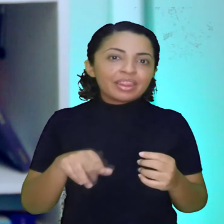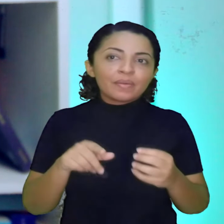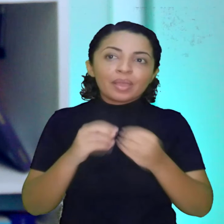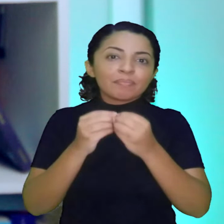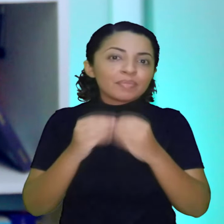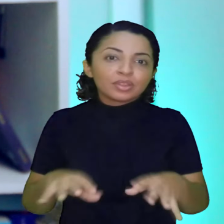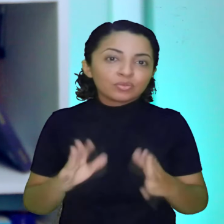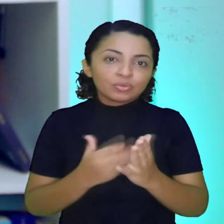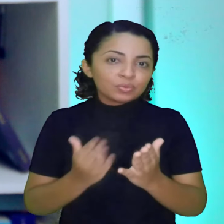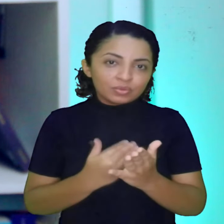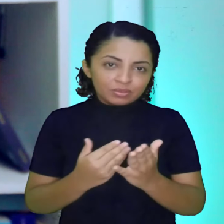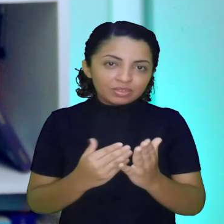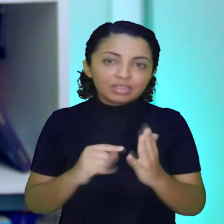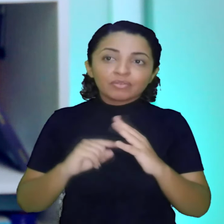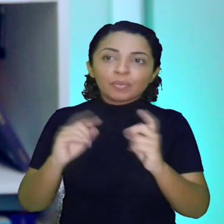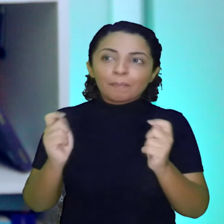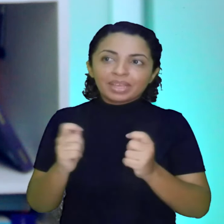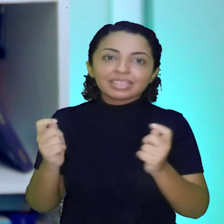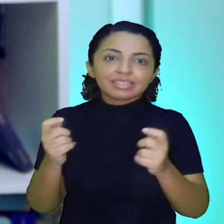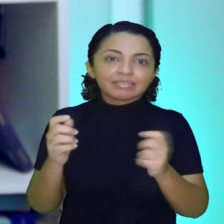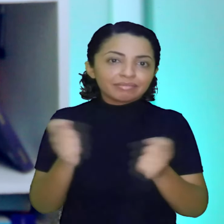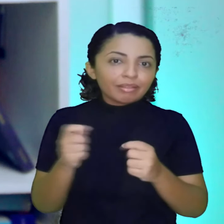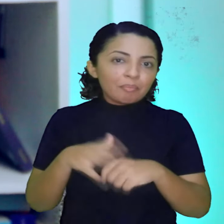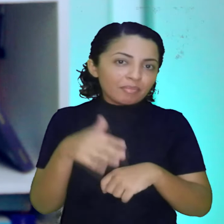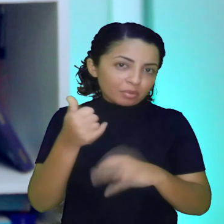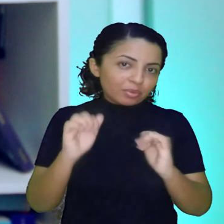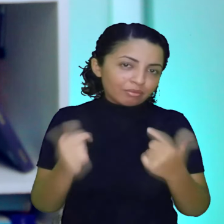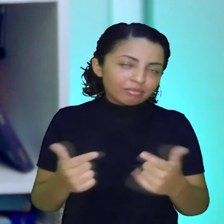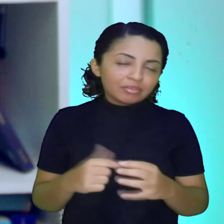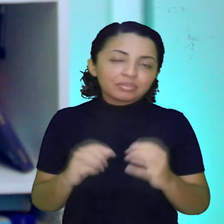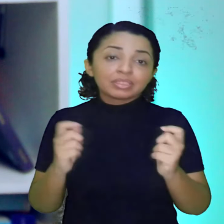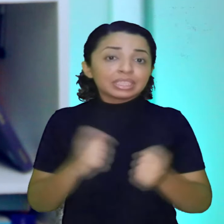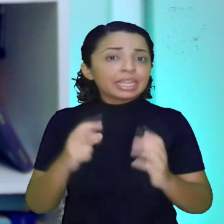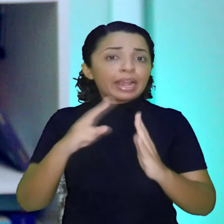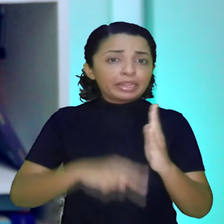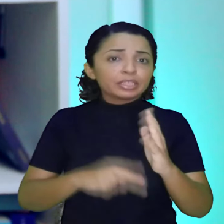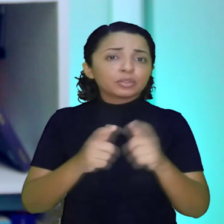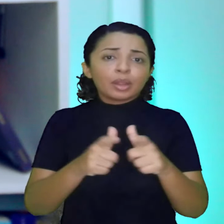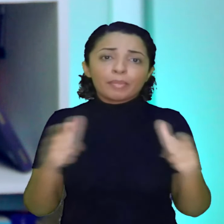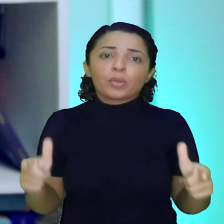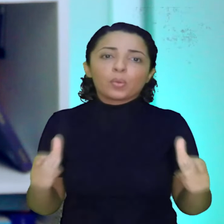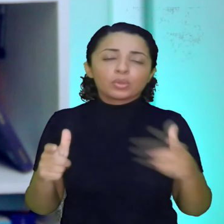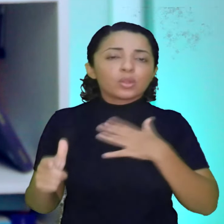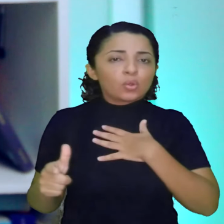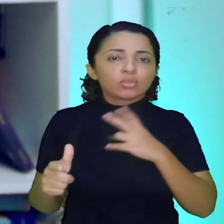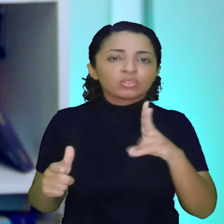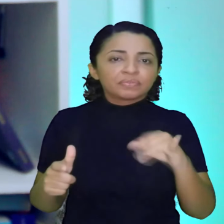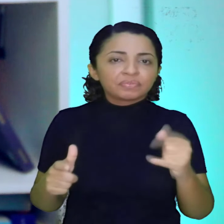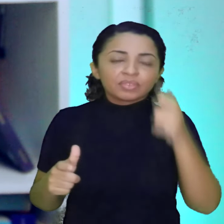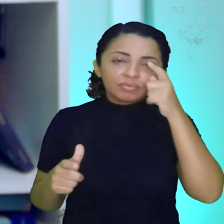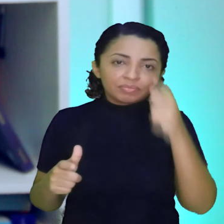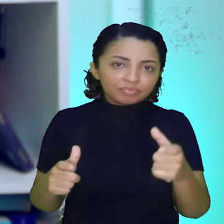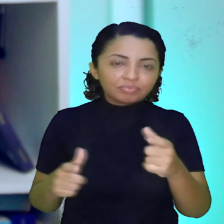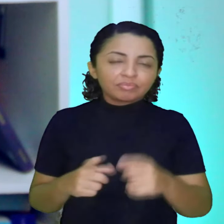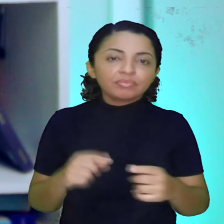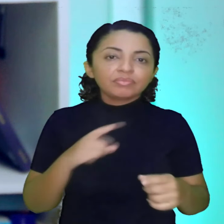comprometem tanto o livro assim. Eu acho que vai ser uma boa leitura para a maioria das pessoas, podem se